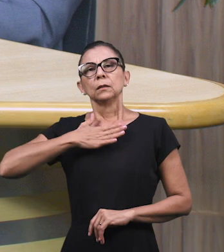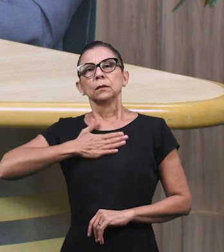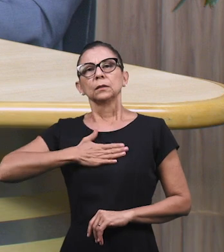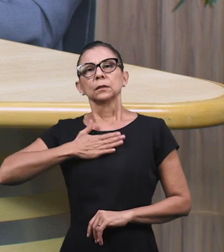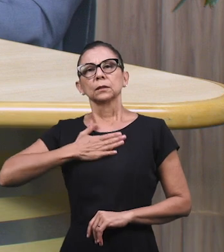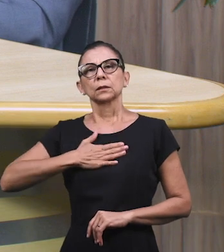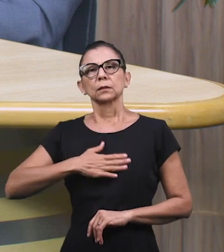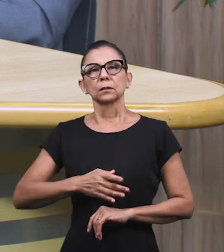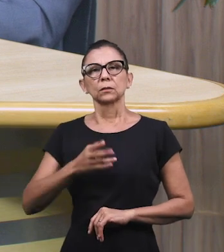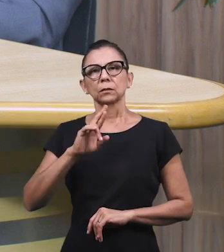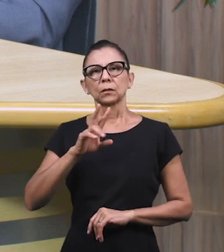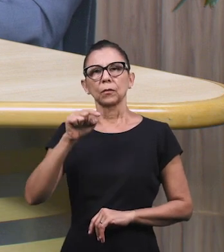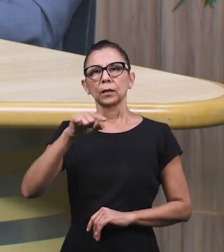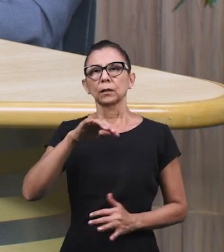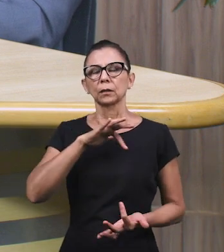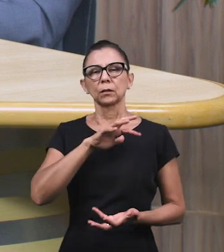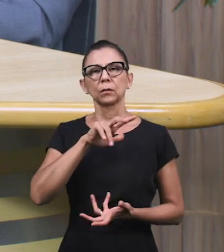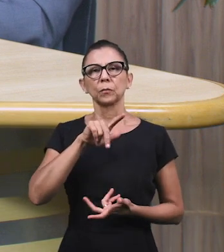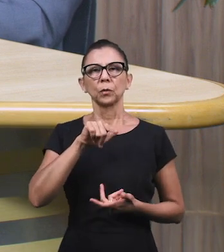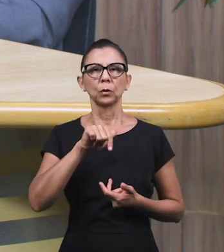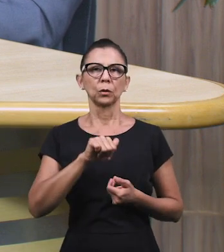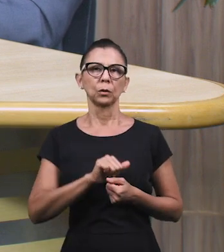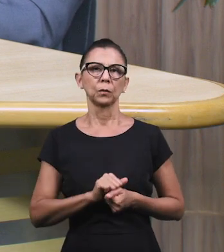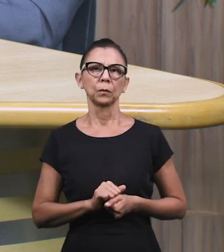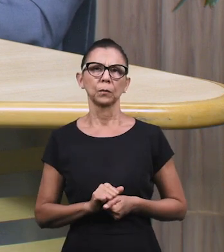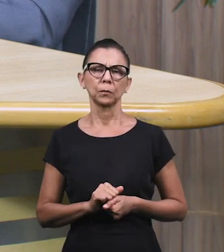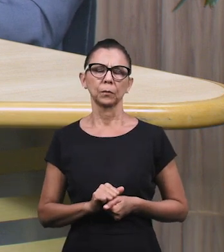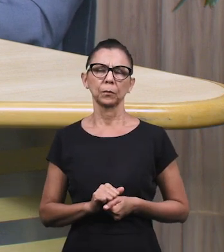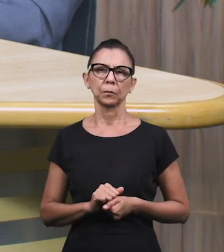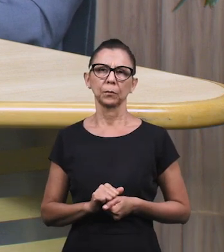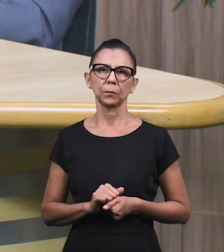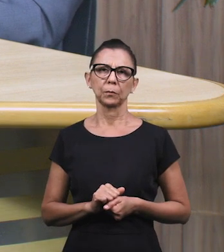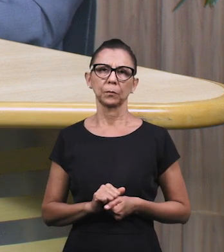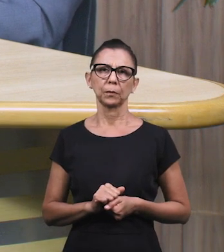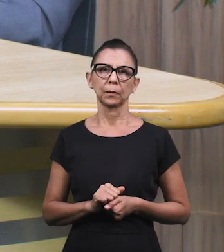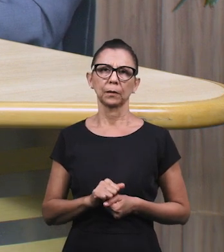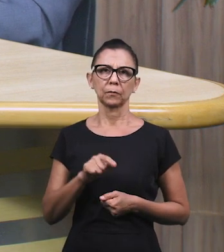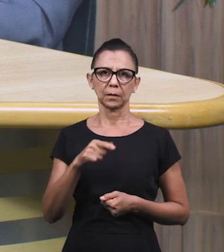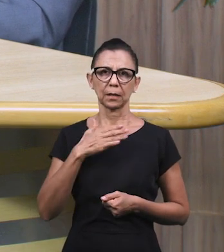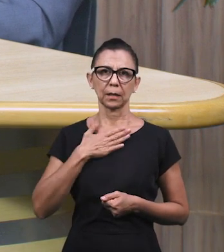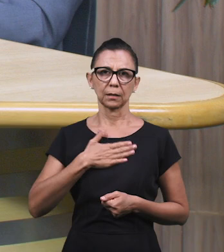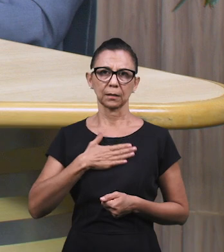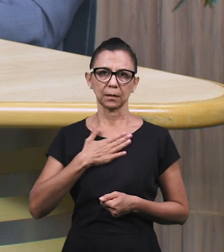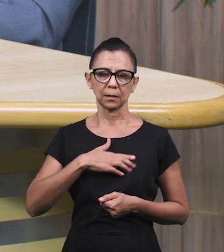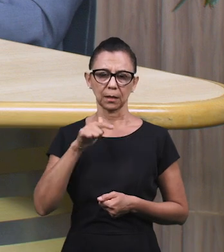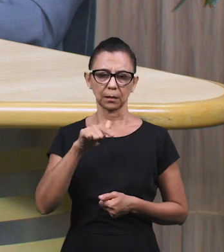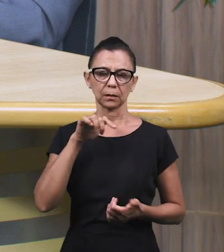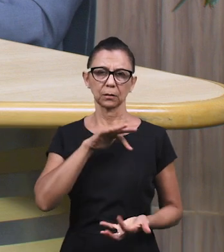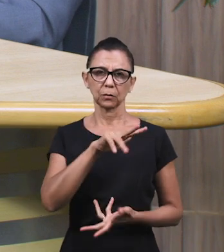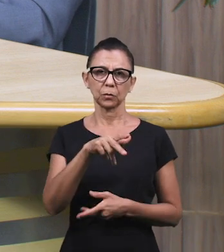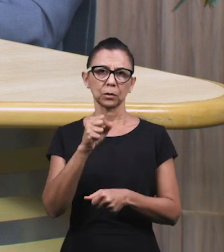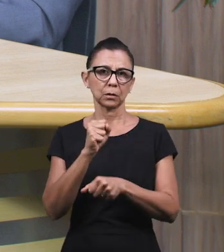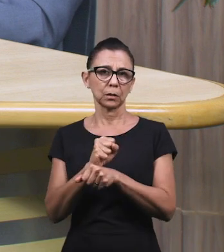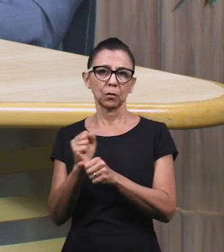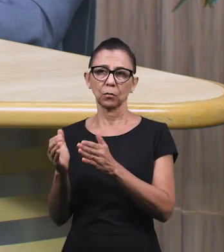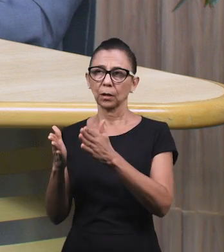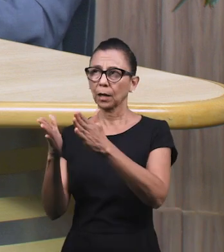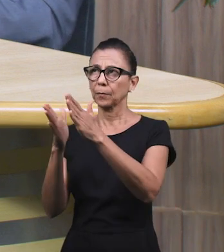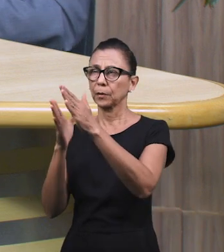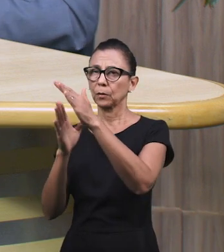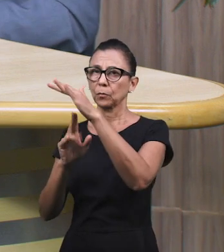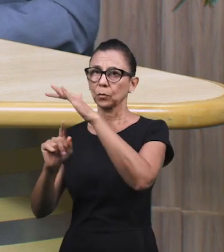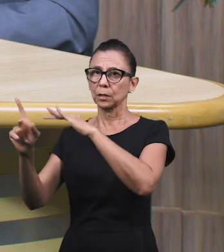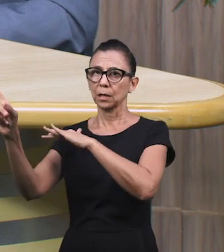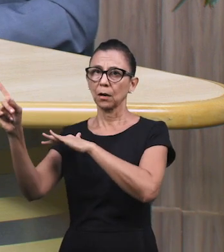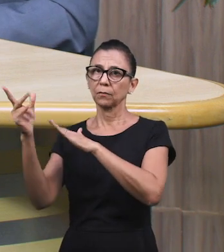aqui, levantar aí, porque não é aqui o vosso descanso. Quem quer descansar aqui, ele para no caminho. E o caminho a gente não pode parar. Por isso a